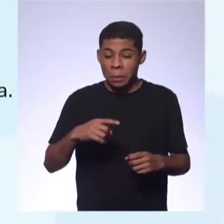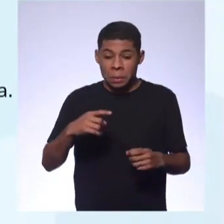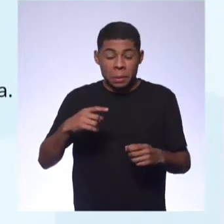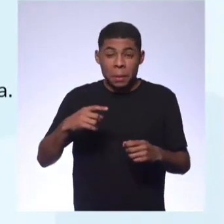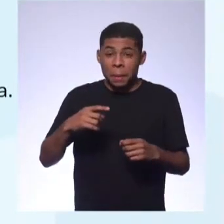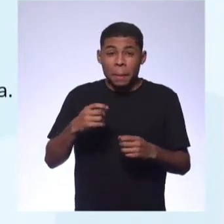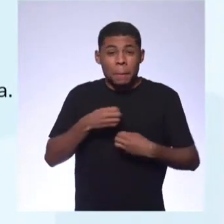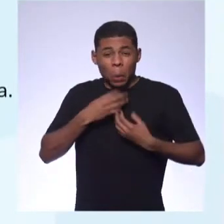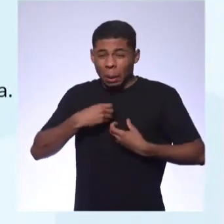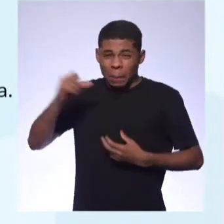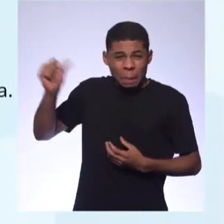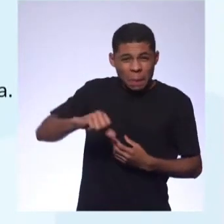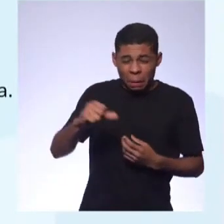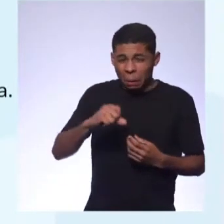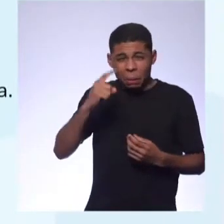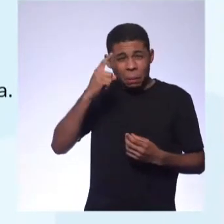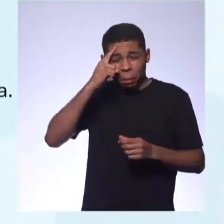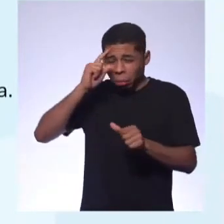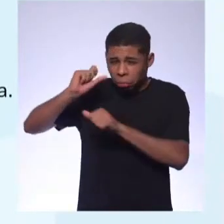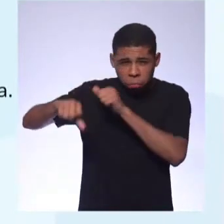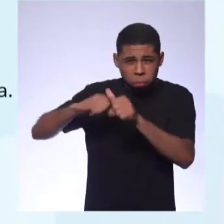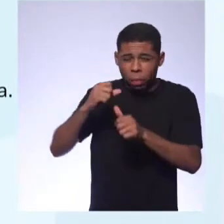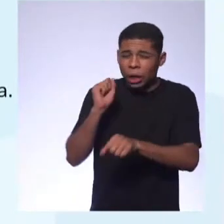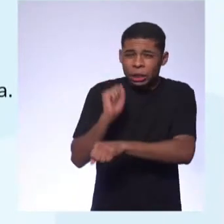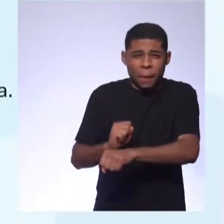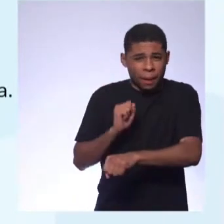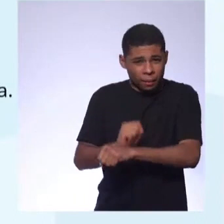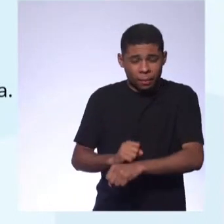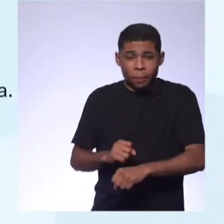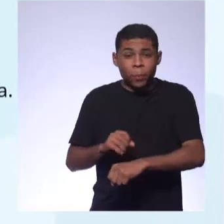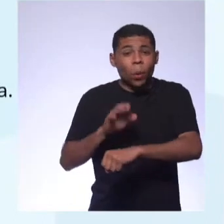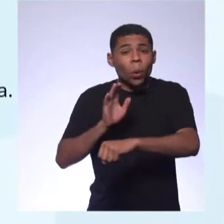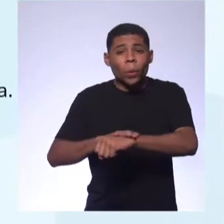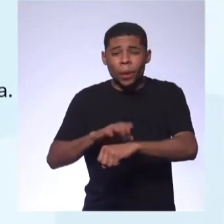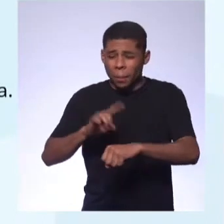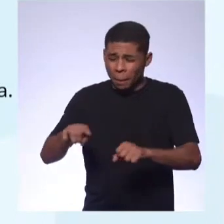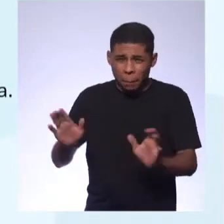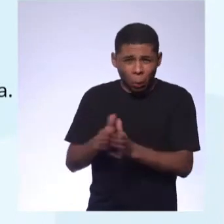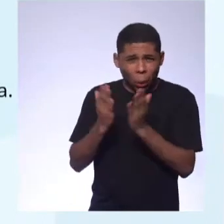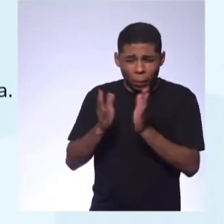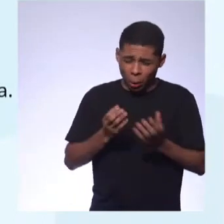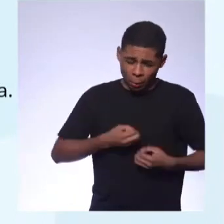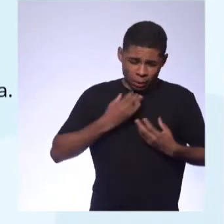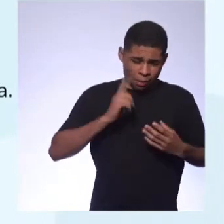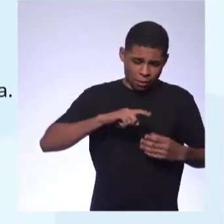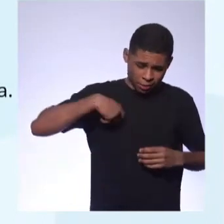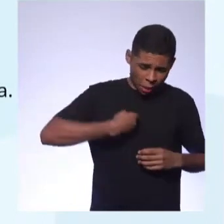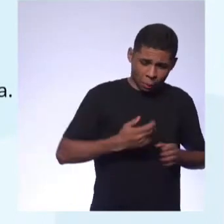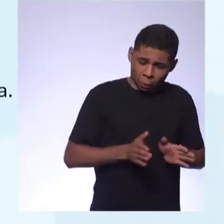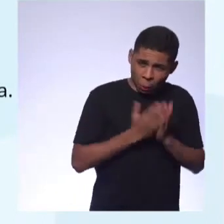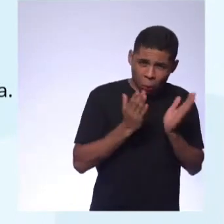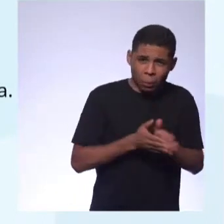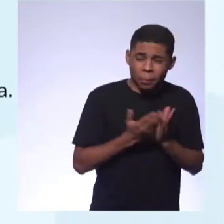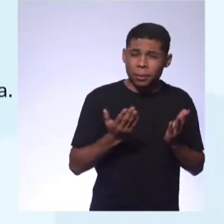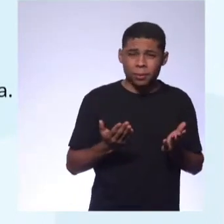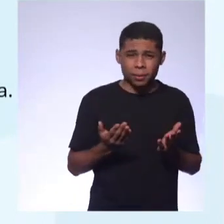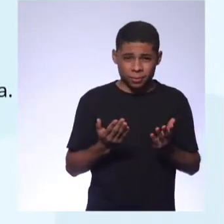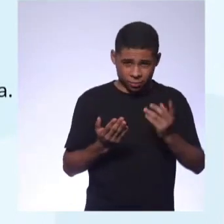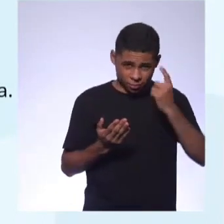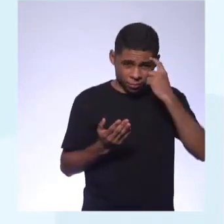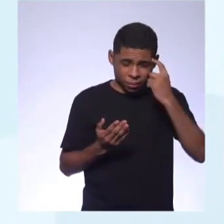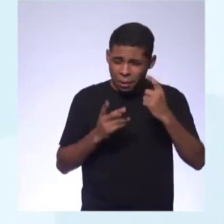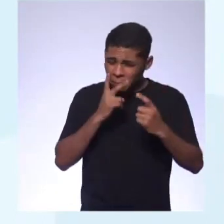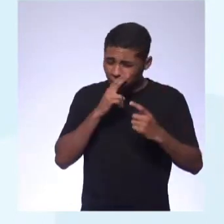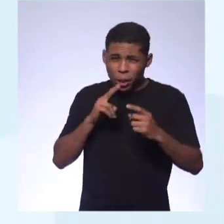maus poemas, de alucinações e espera. O tempo é pobre, o poeta é pobre, fundem-se no